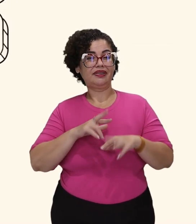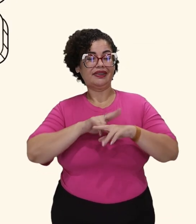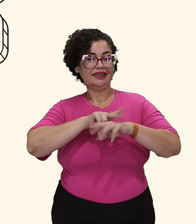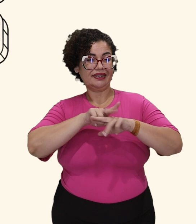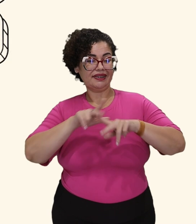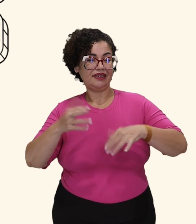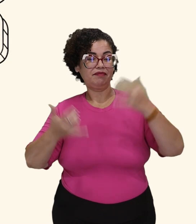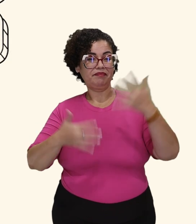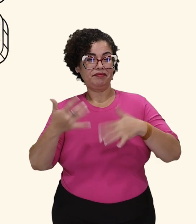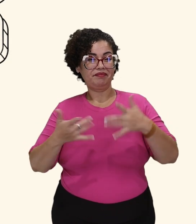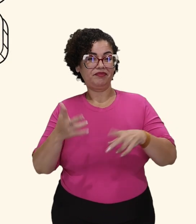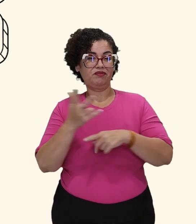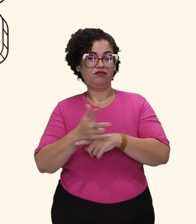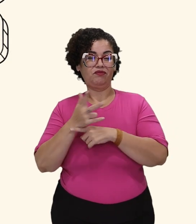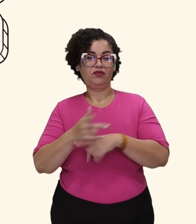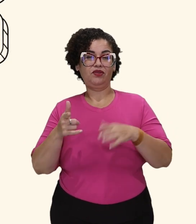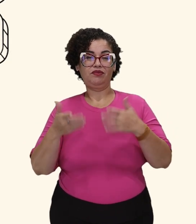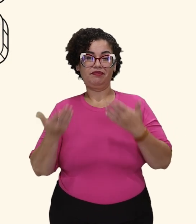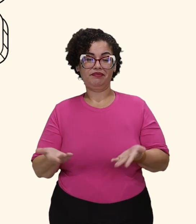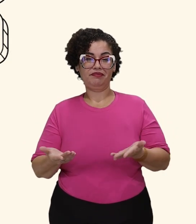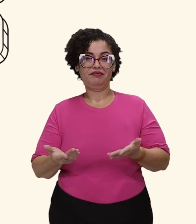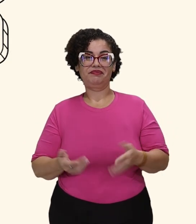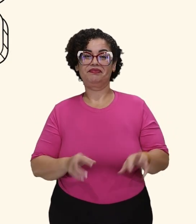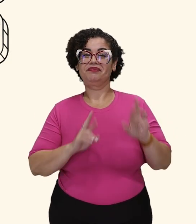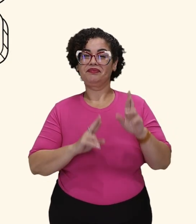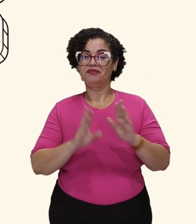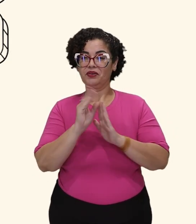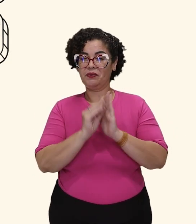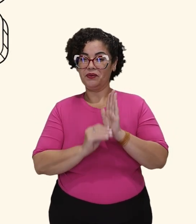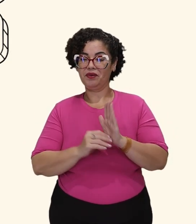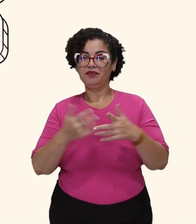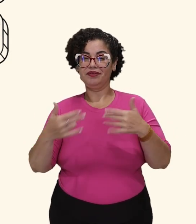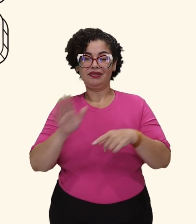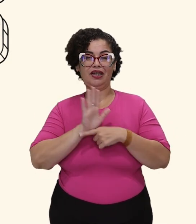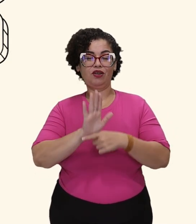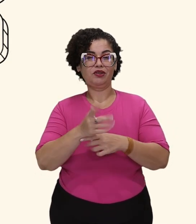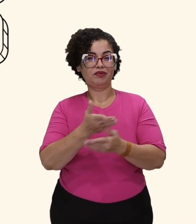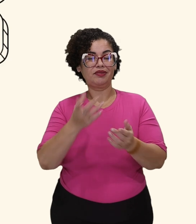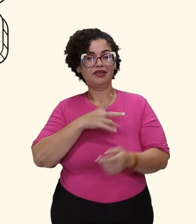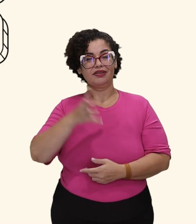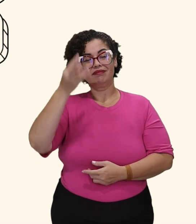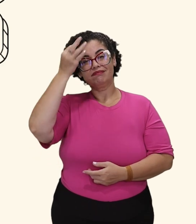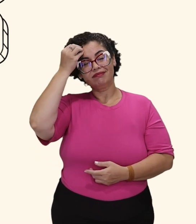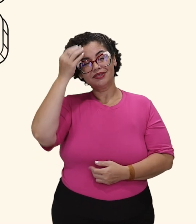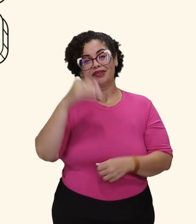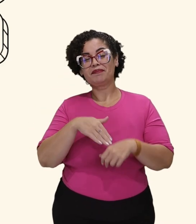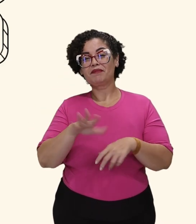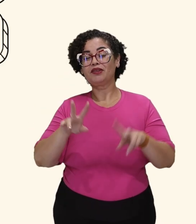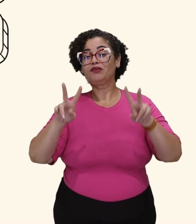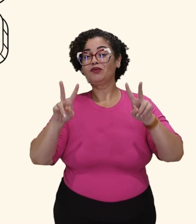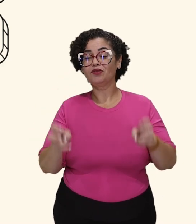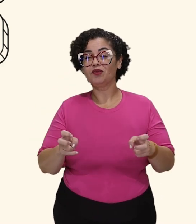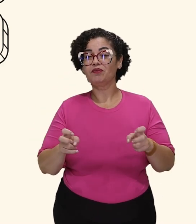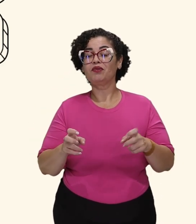Olha quanta coisa sobre ele nós comentamos nessa videoaula. Eu espero que esse conteúdo tenha te ajudado a compreender